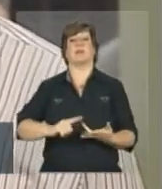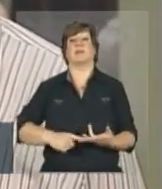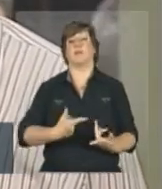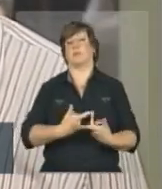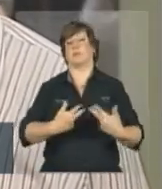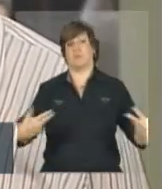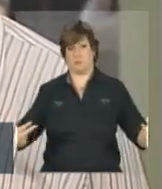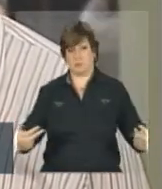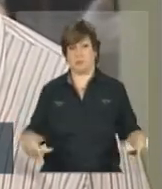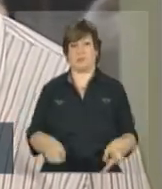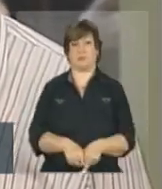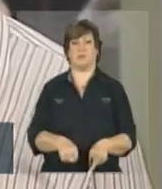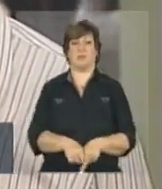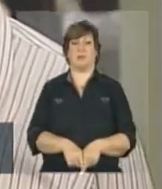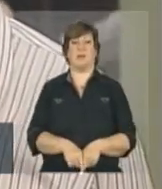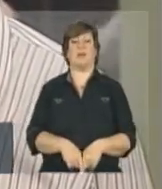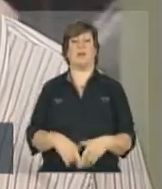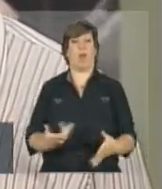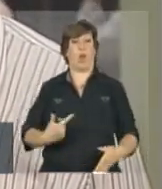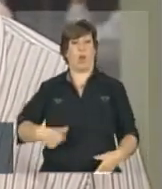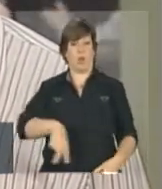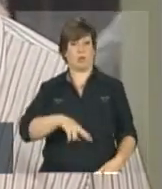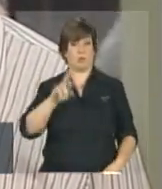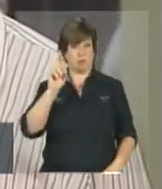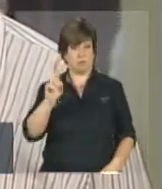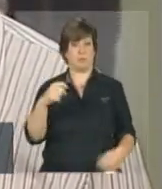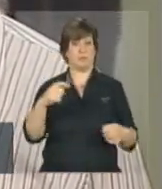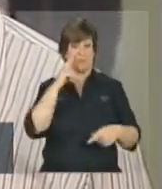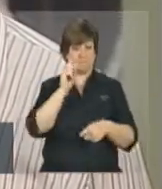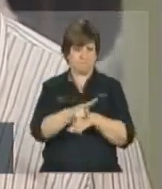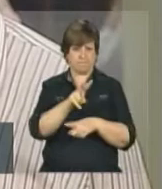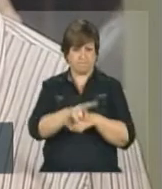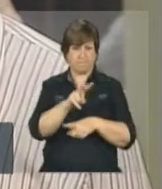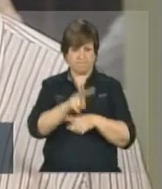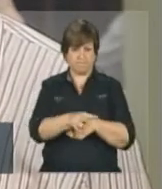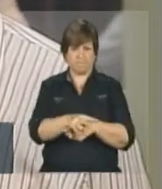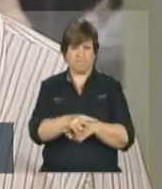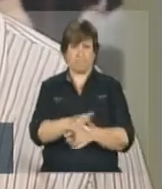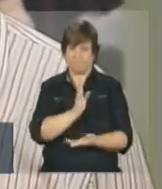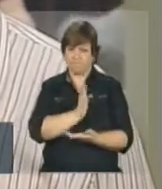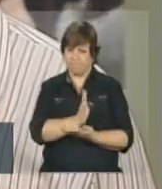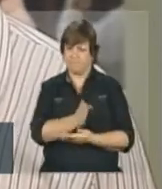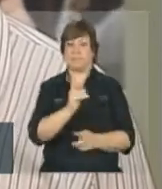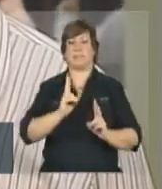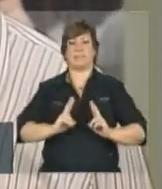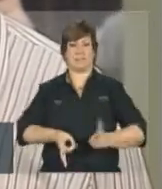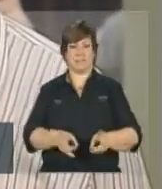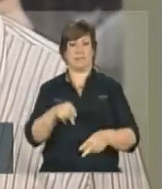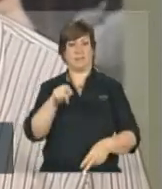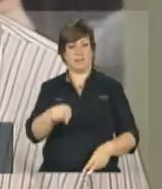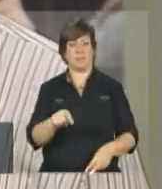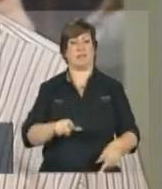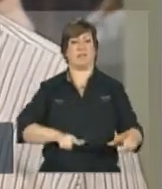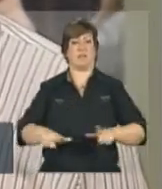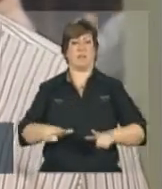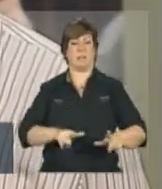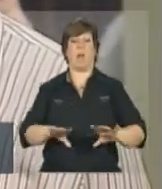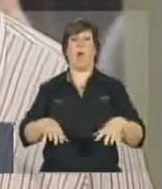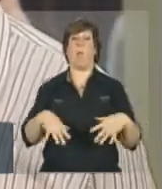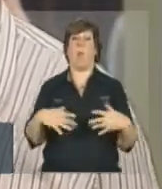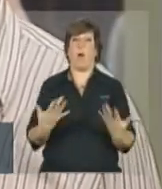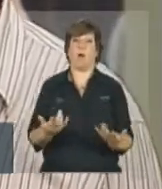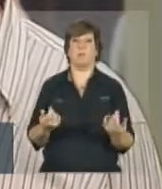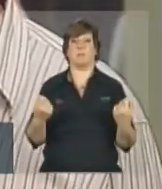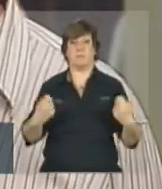desapropriação e inúmeros outros problemas. Então, o nosso papel é exatamente estar acompanhando essa execução e, quando for o